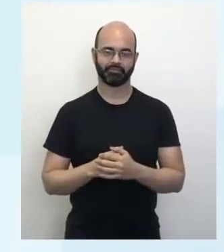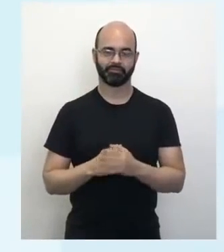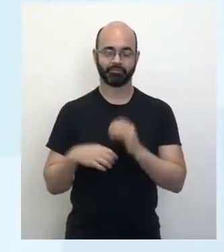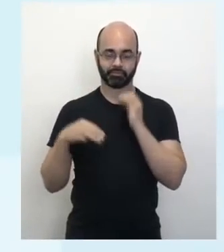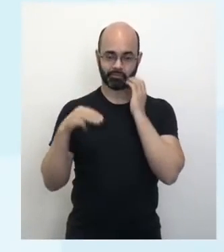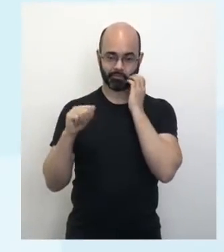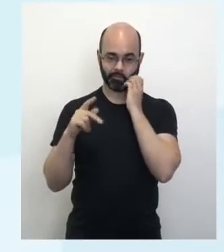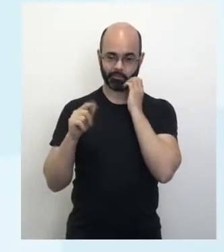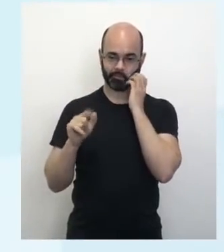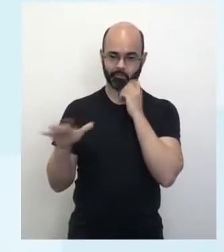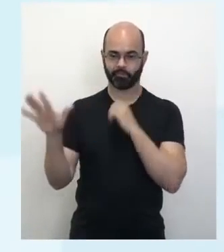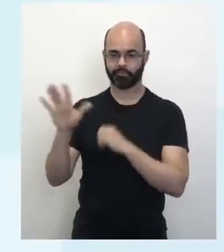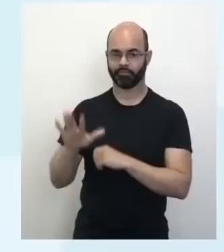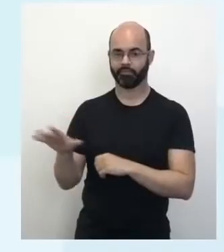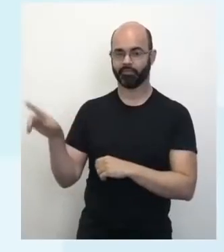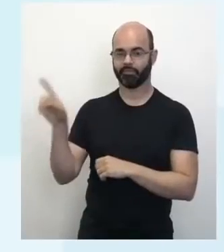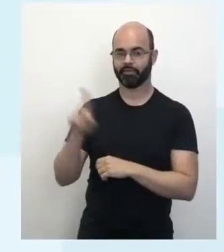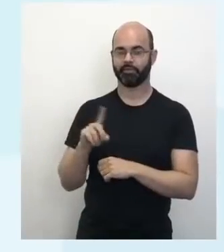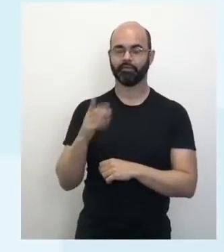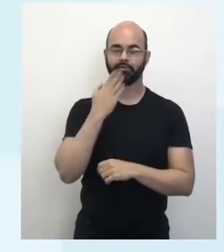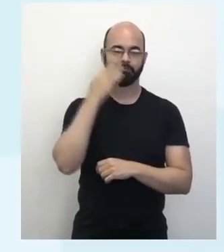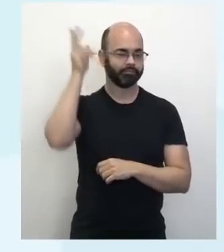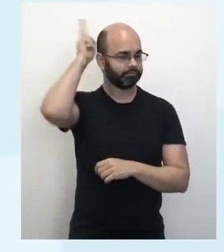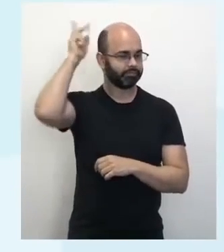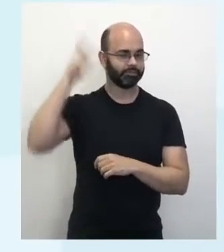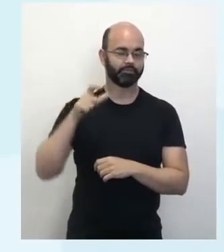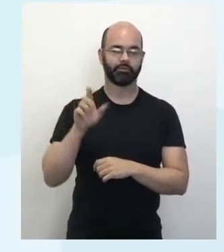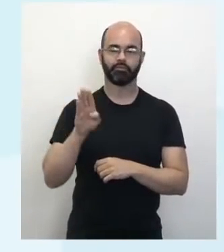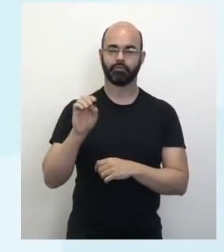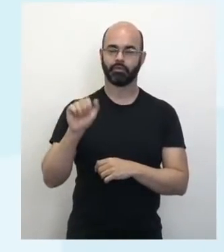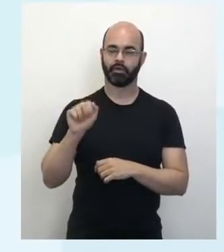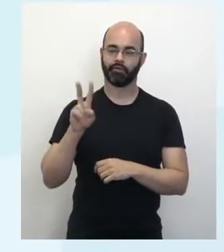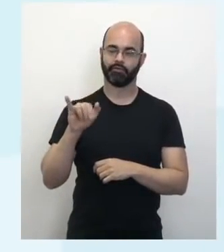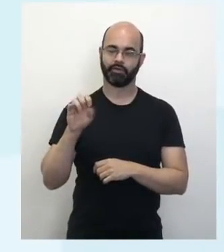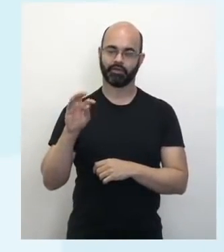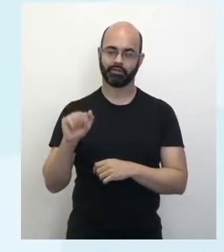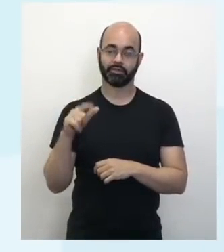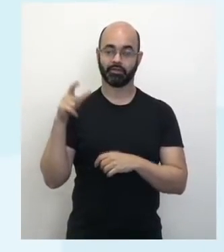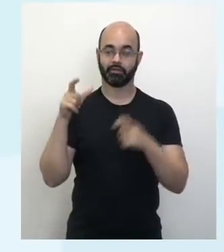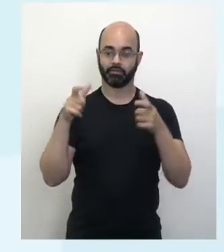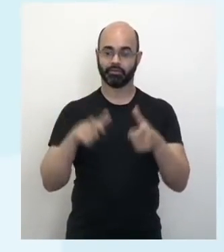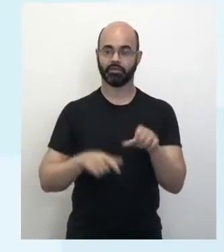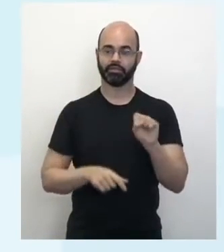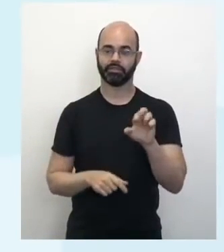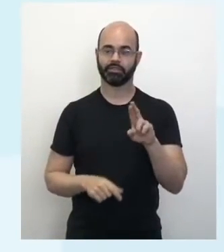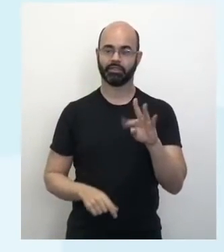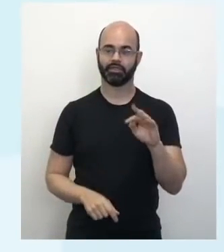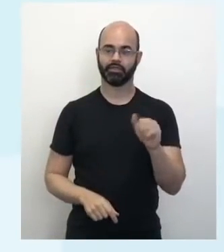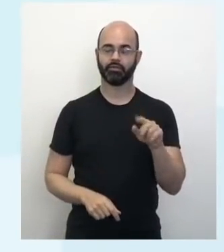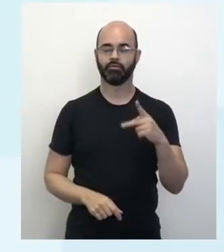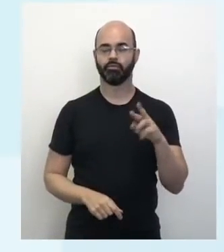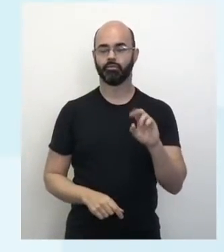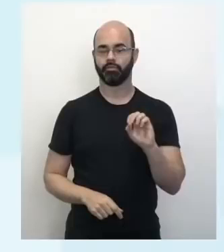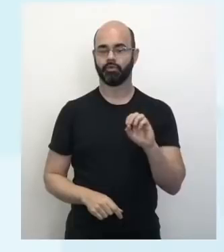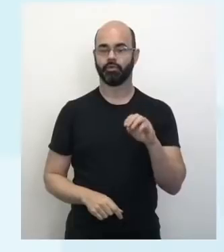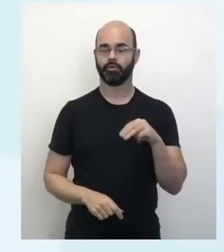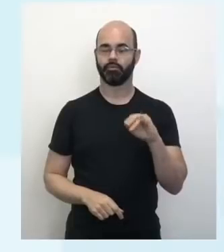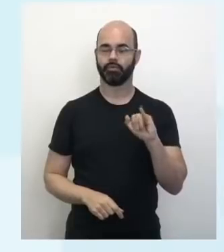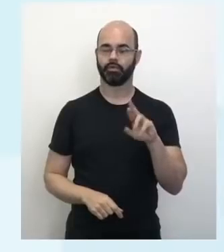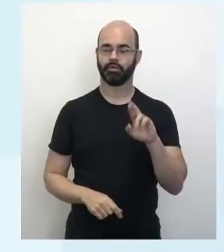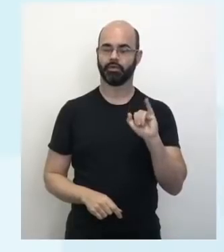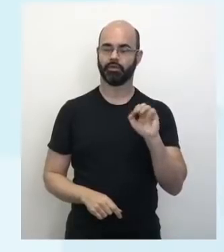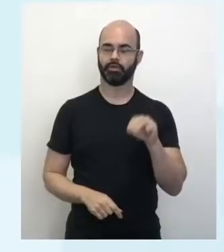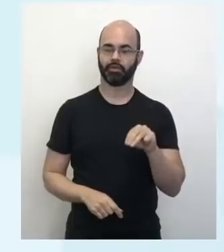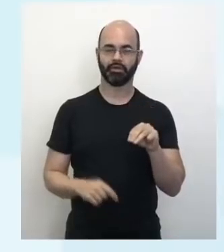da localização da terra indígena aí, Boa Vista do Sertão Pró-Mirim, que também aí mostra, né, através aí dos espaços que estão